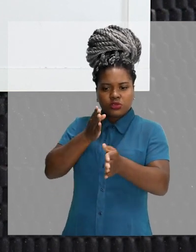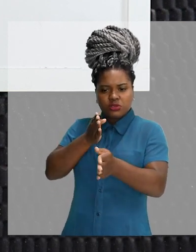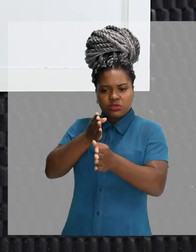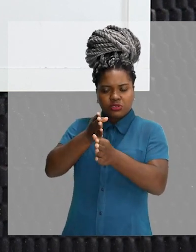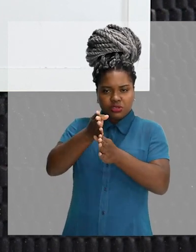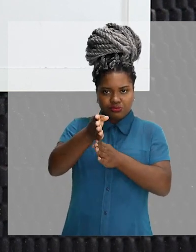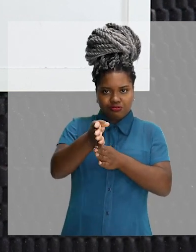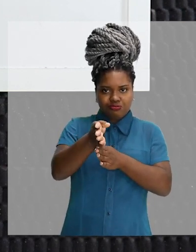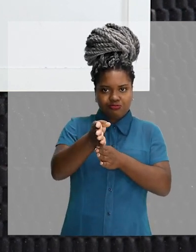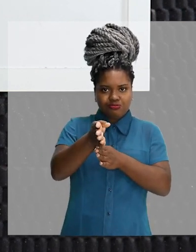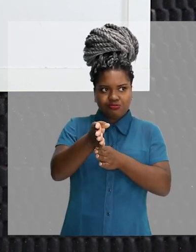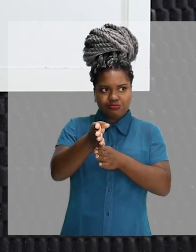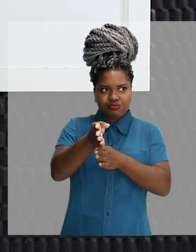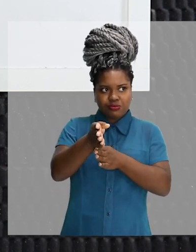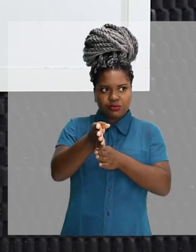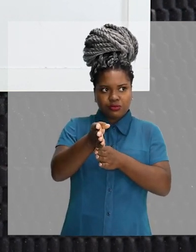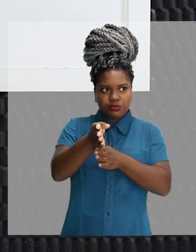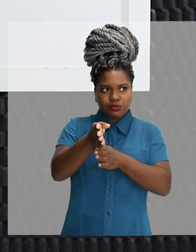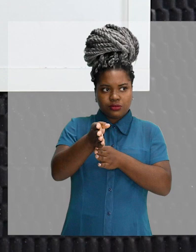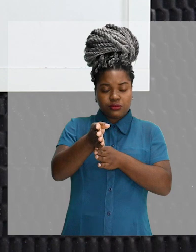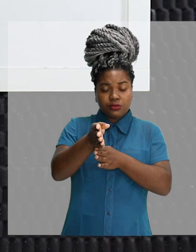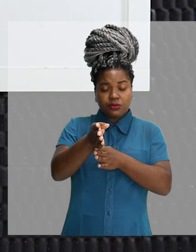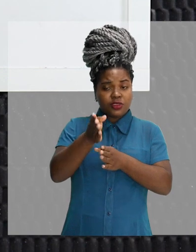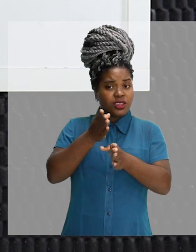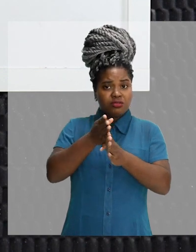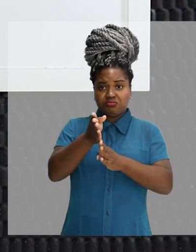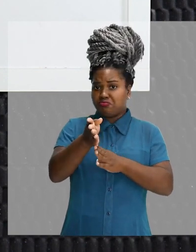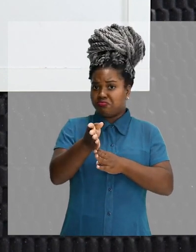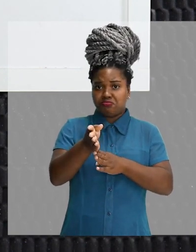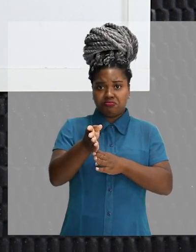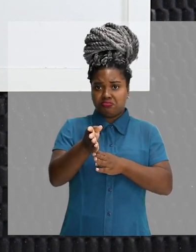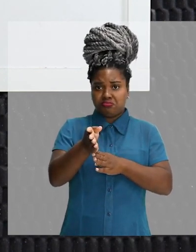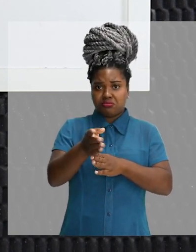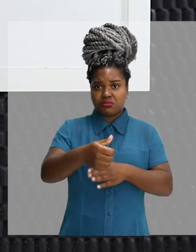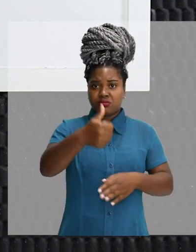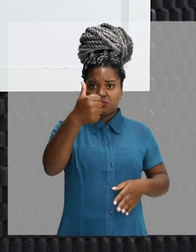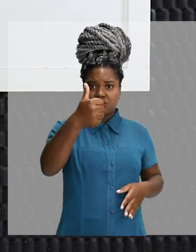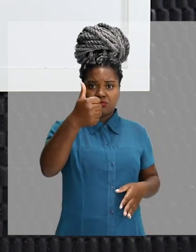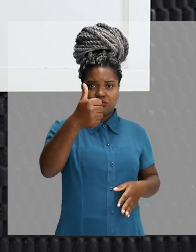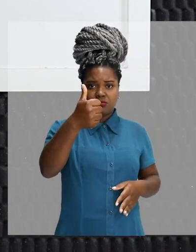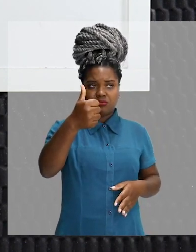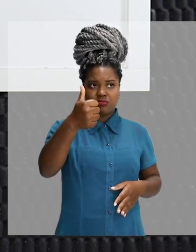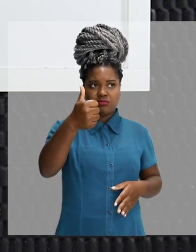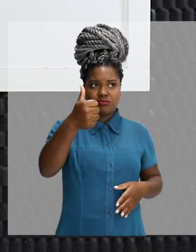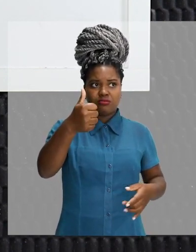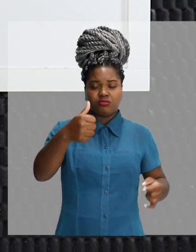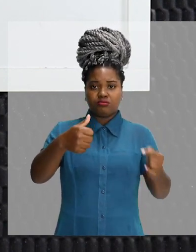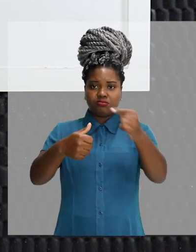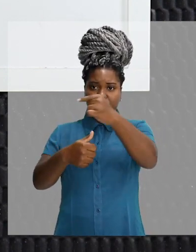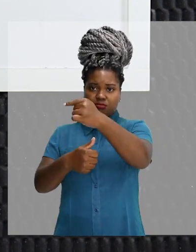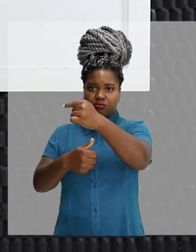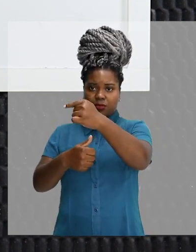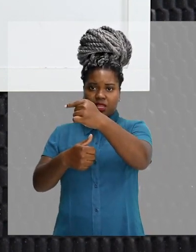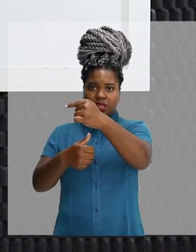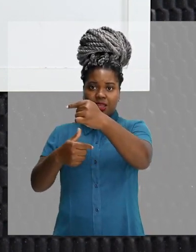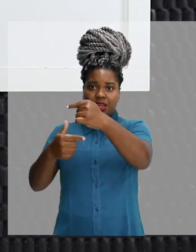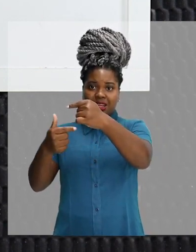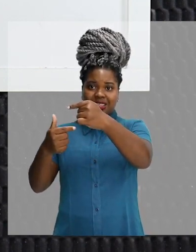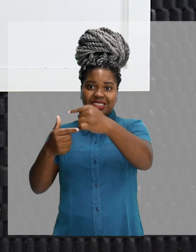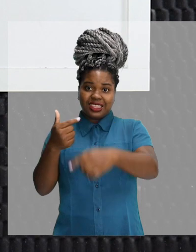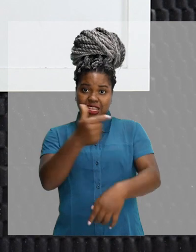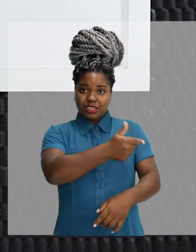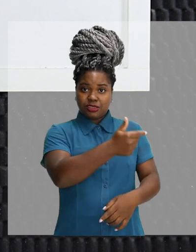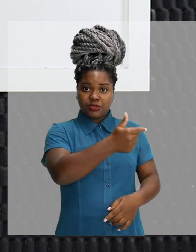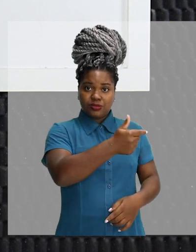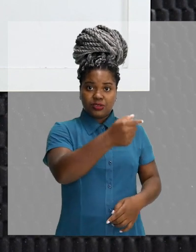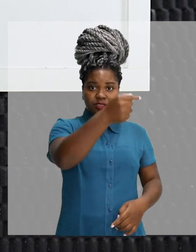direção? Percebam que a direção não. Na posição 1, ele está na horizontal. Na posição 12, ele está na